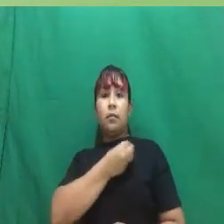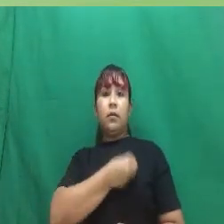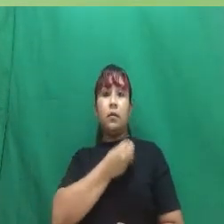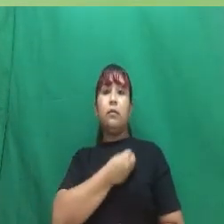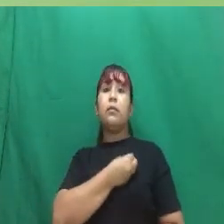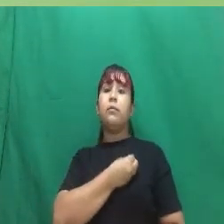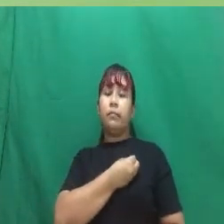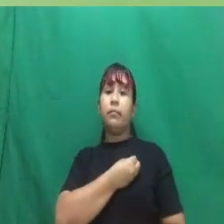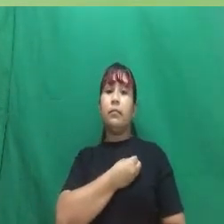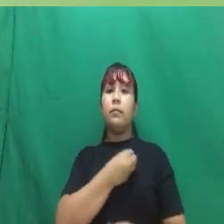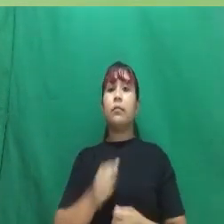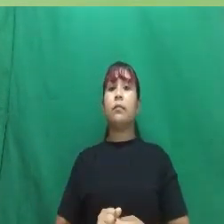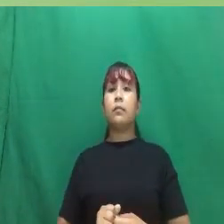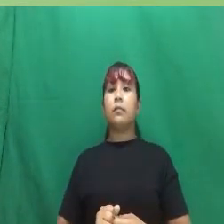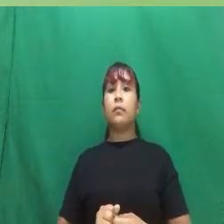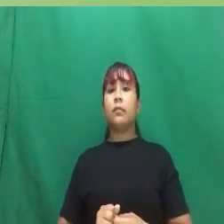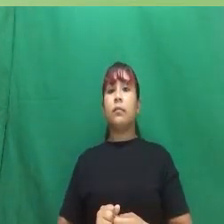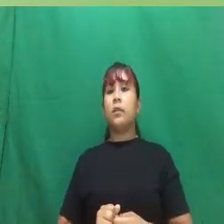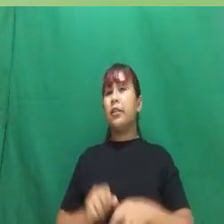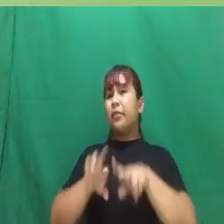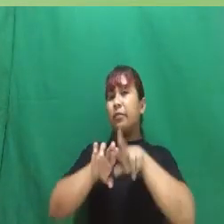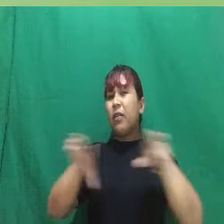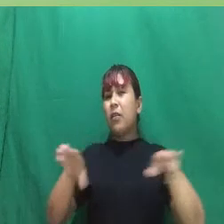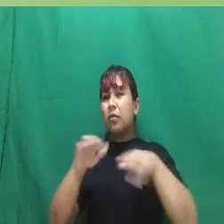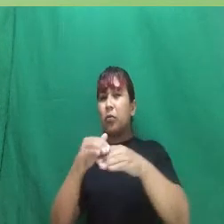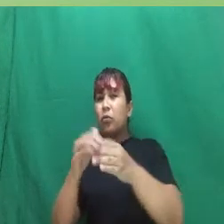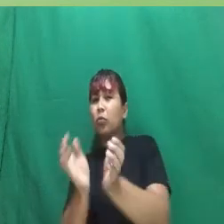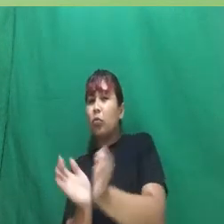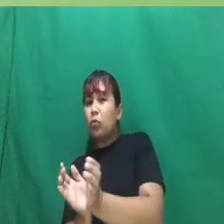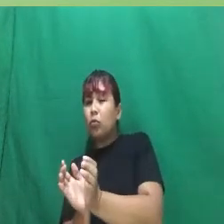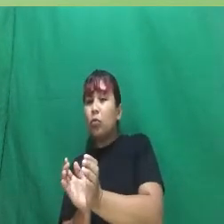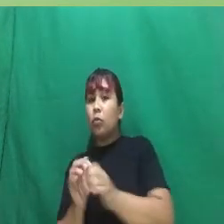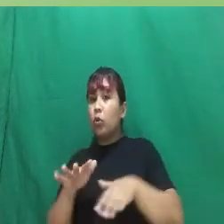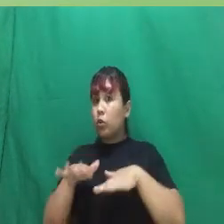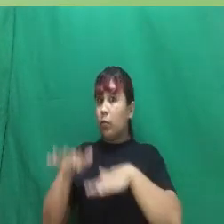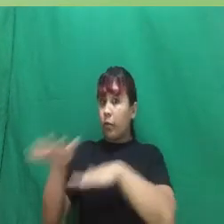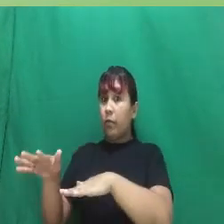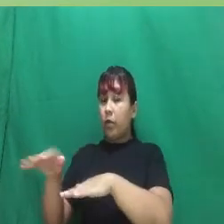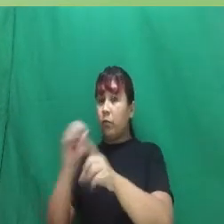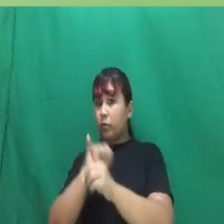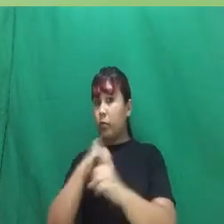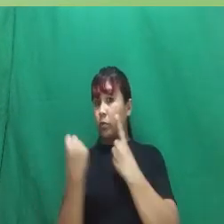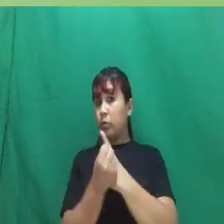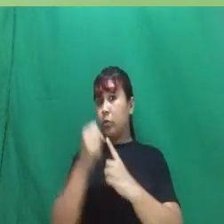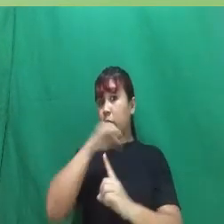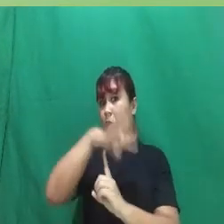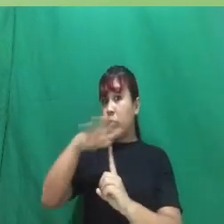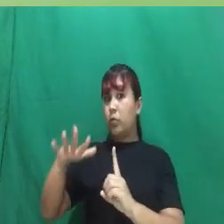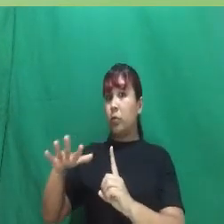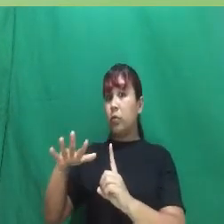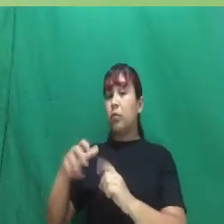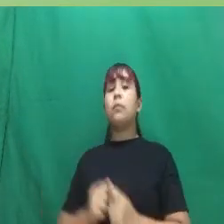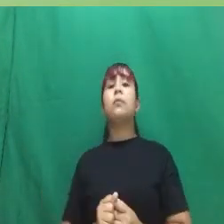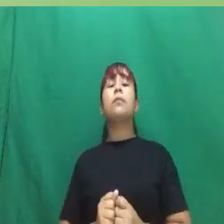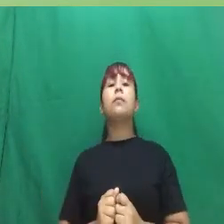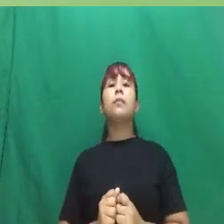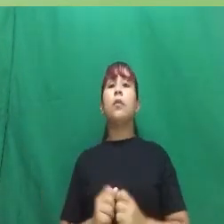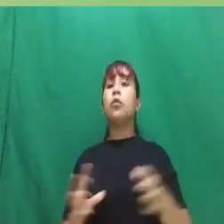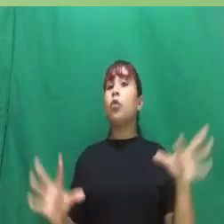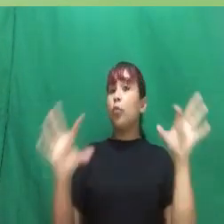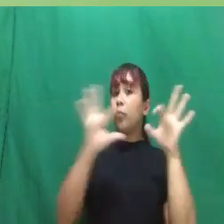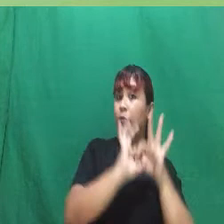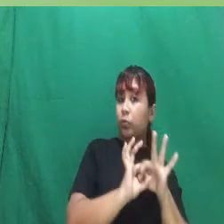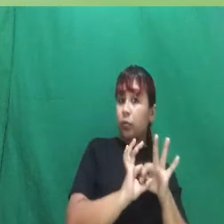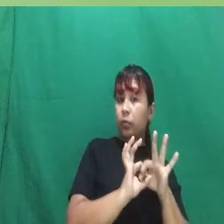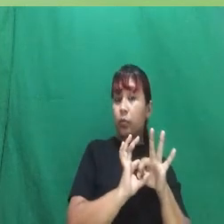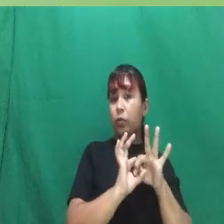um debate, uma reflexão sobre o negro em defesa da vida e em defesa do SUS. Vai